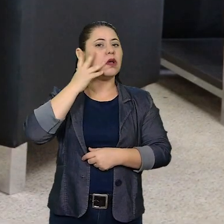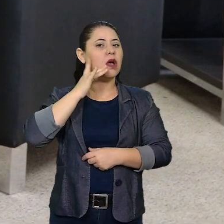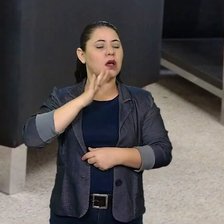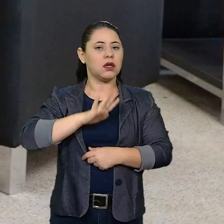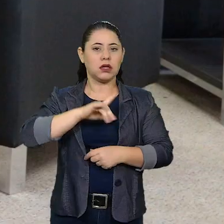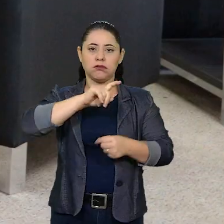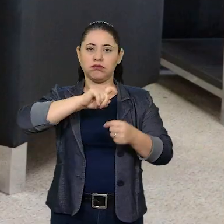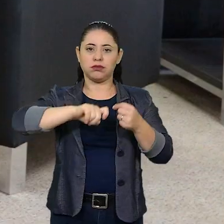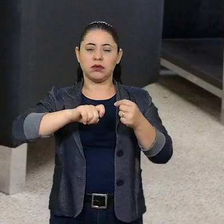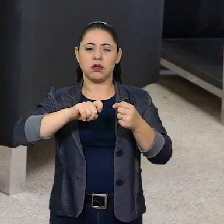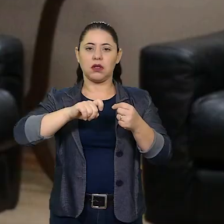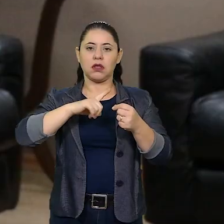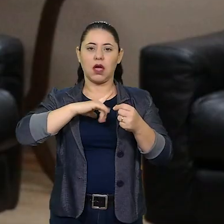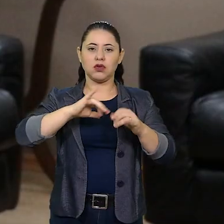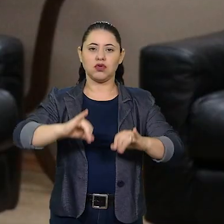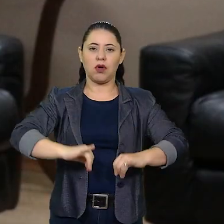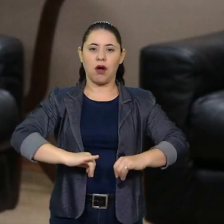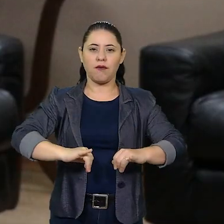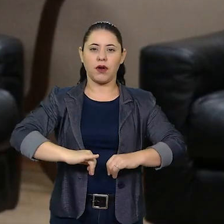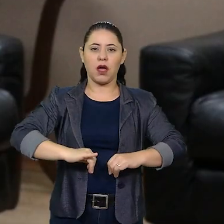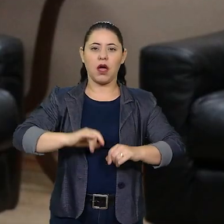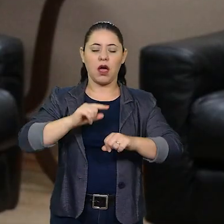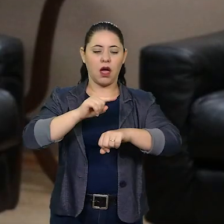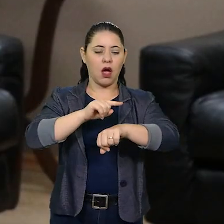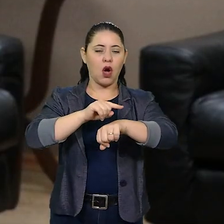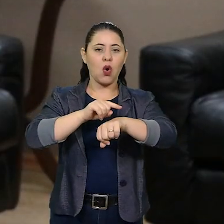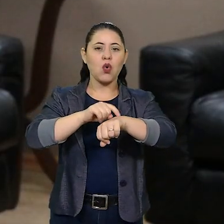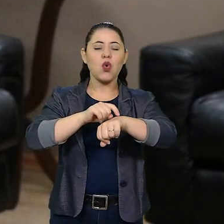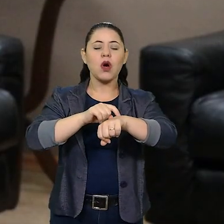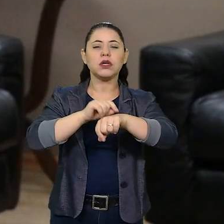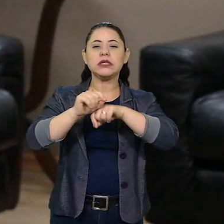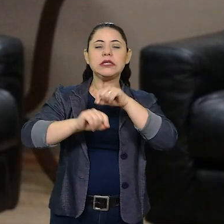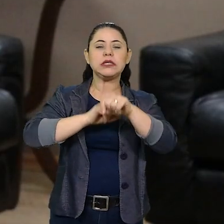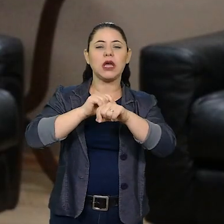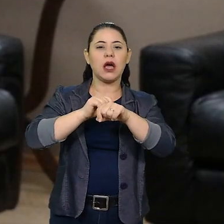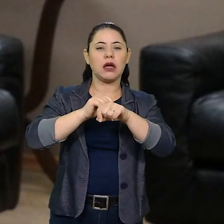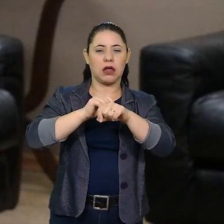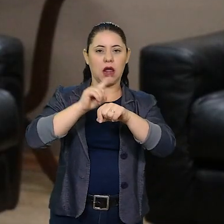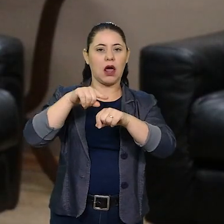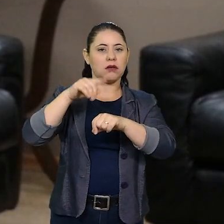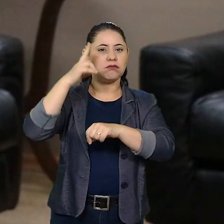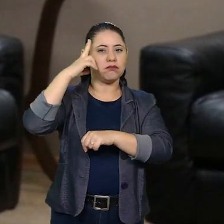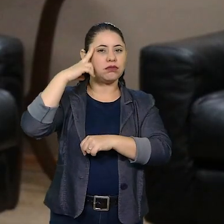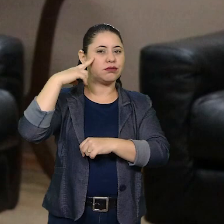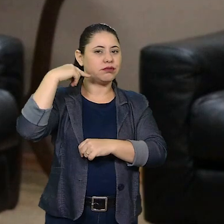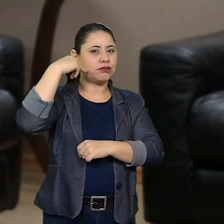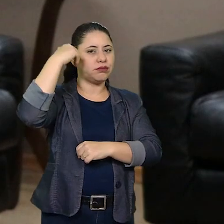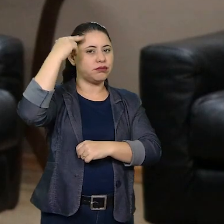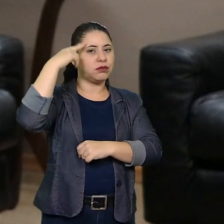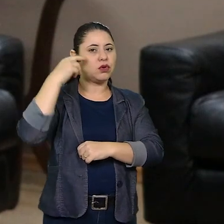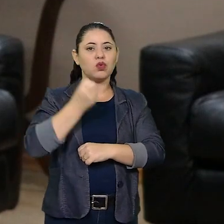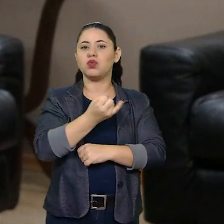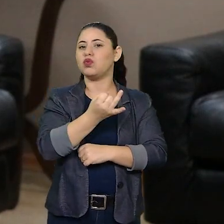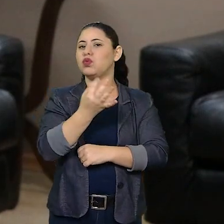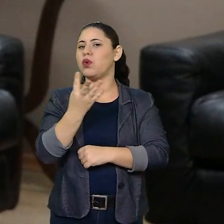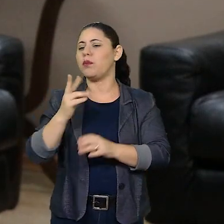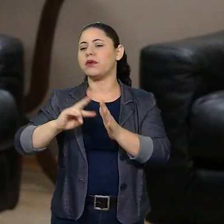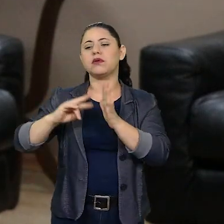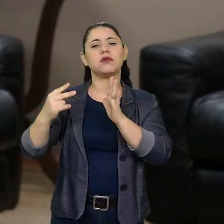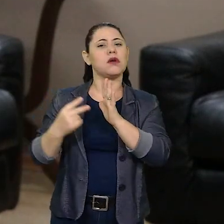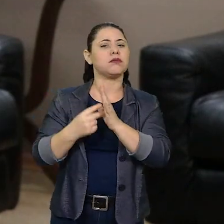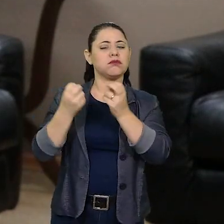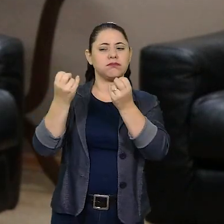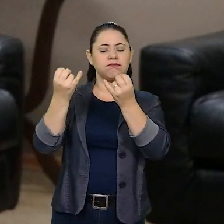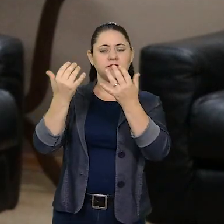45,5% das crianças abusadas são negras. Como a desembargadora pode traduzir esse número ou